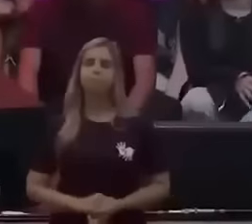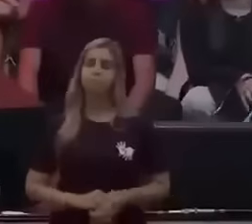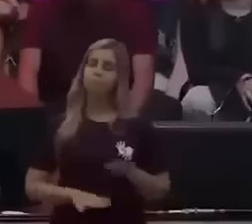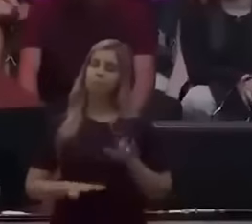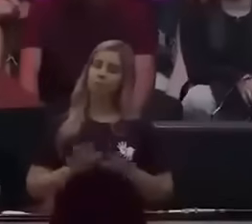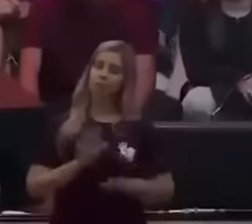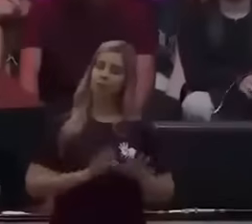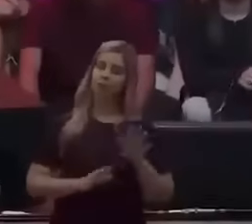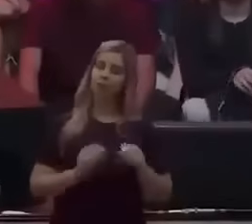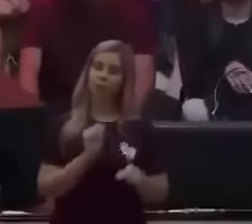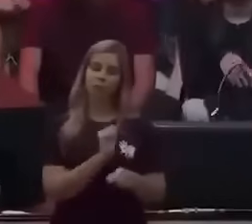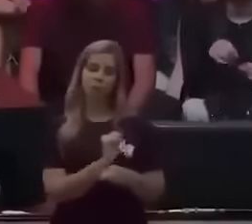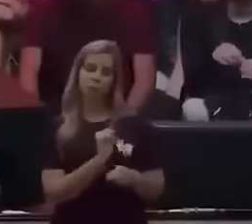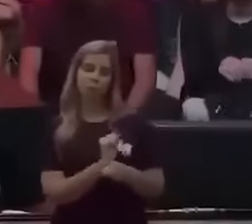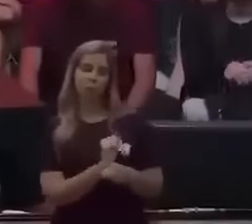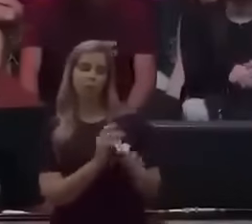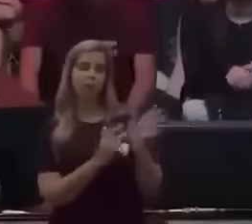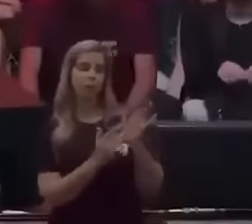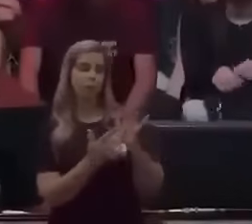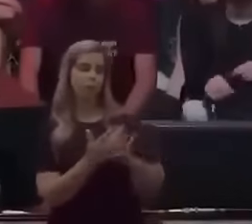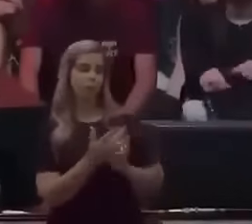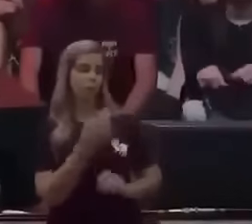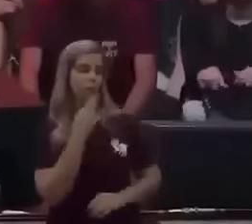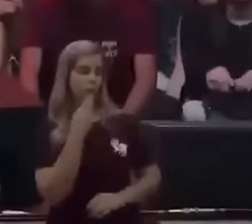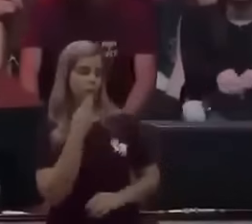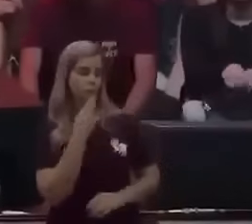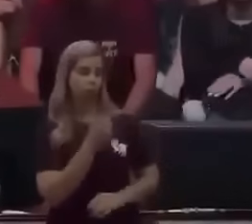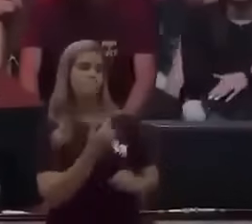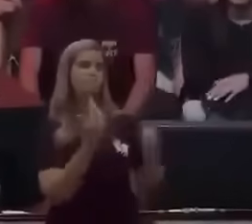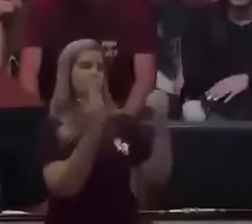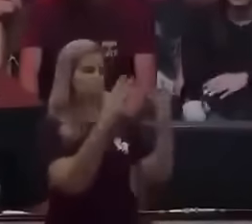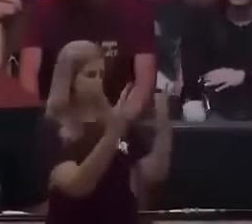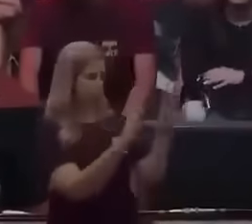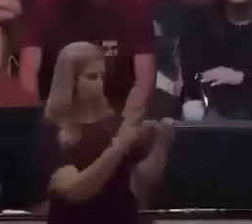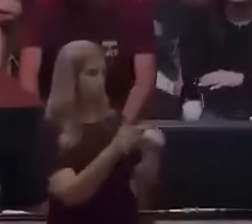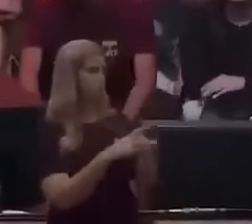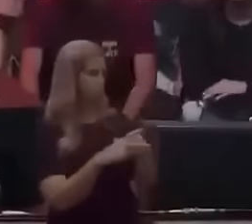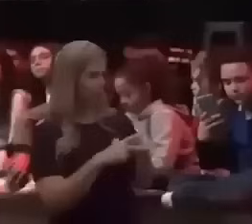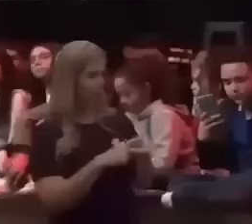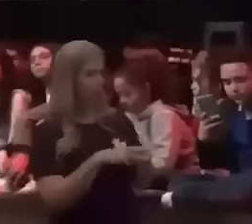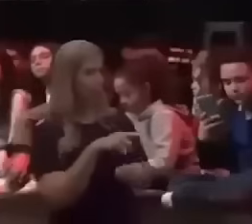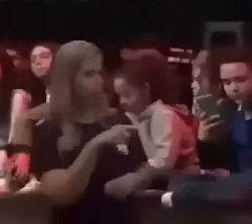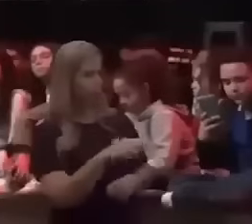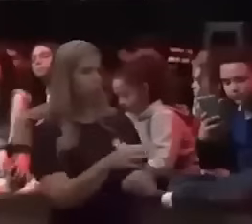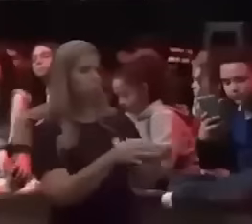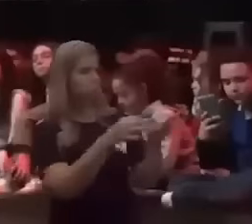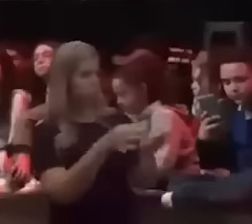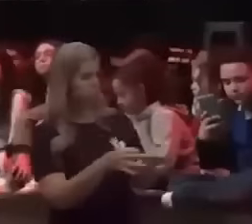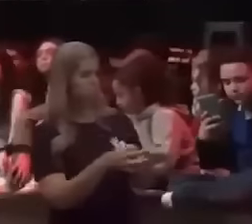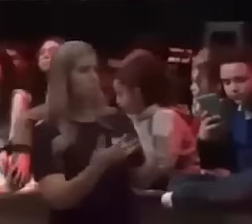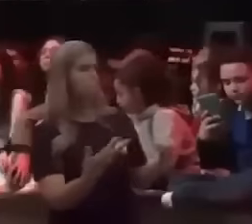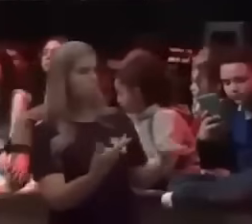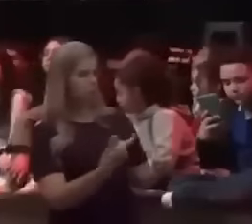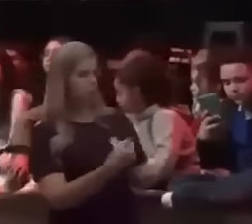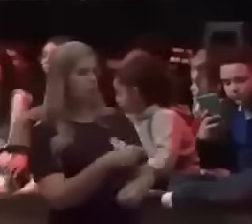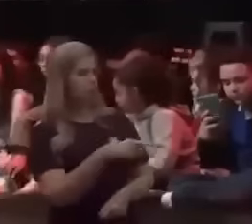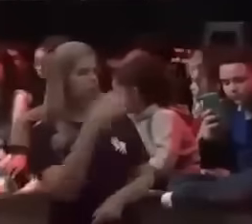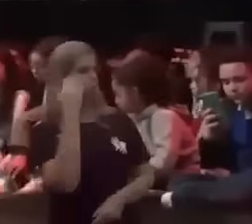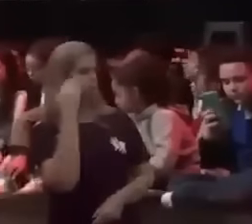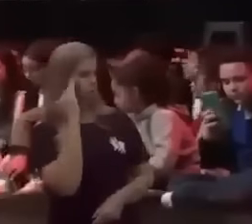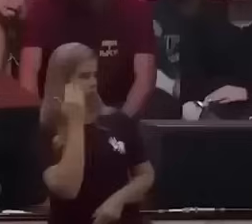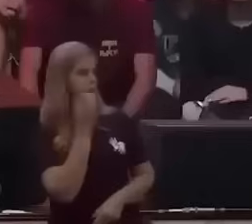Talvez até aguardando algum elogio de Jesus. Parabéns, Pedro, você é batuta, você tem